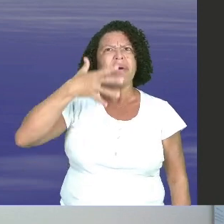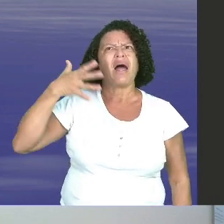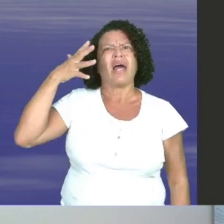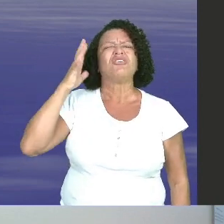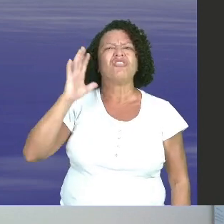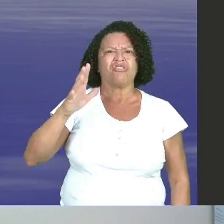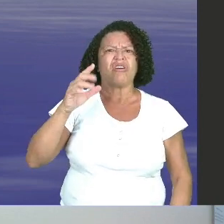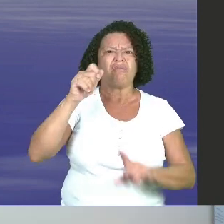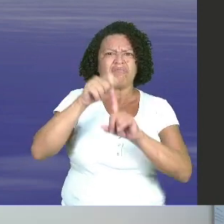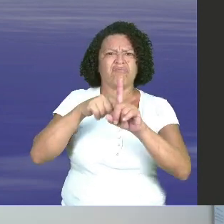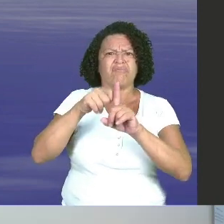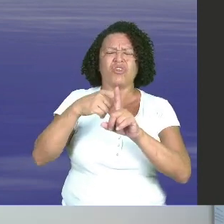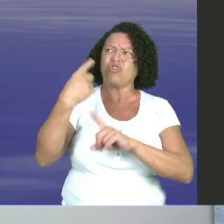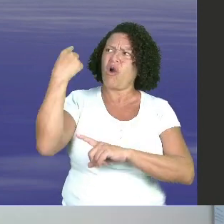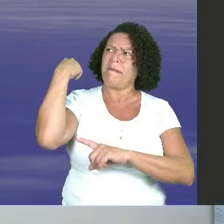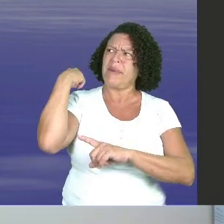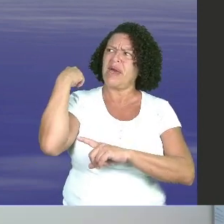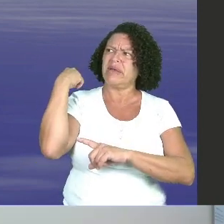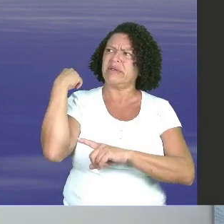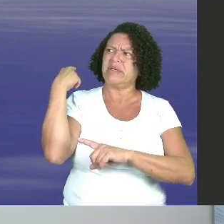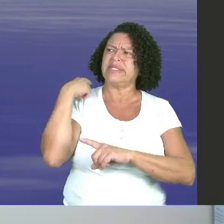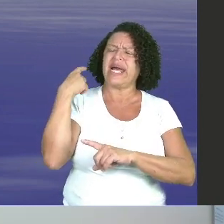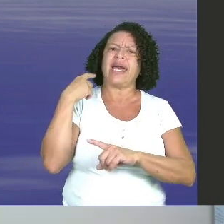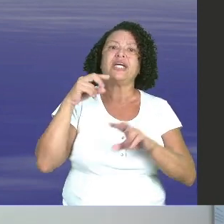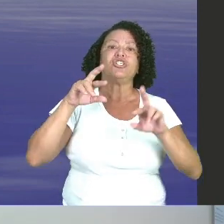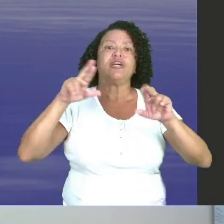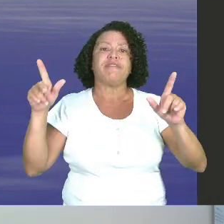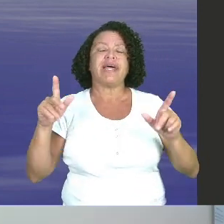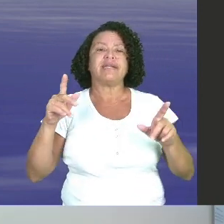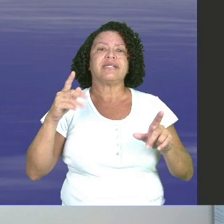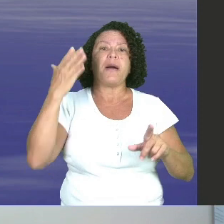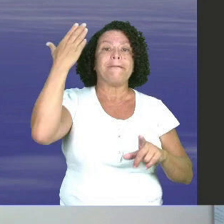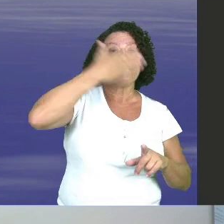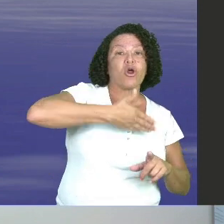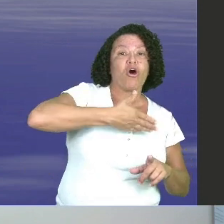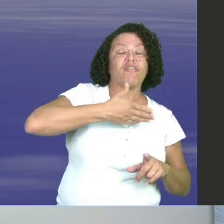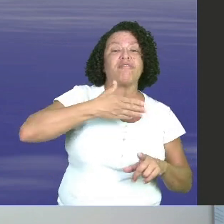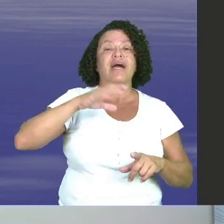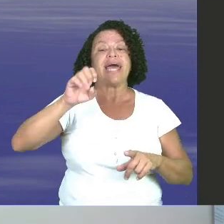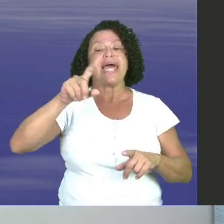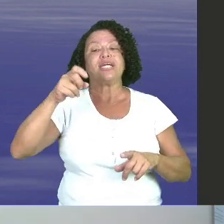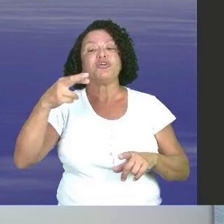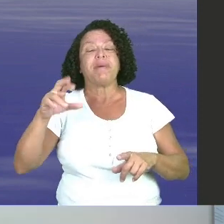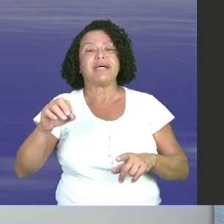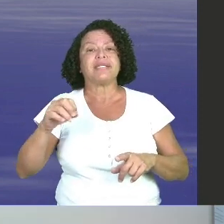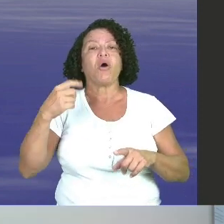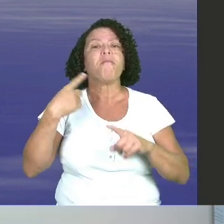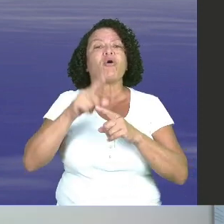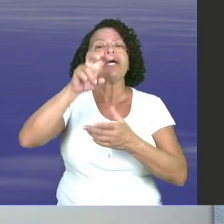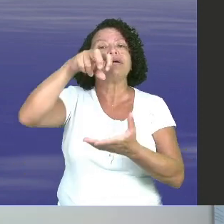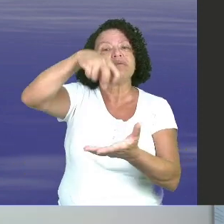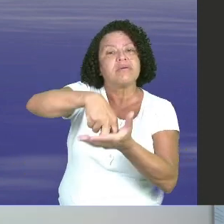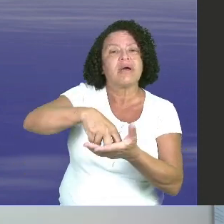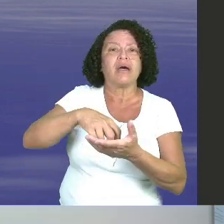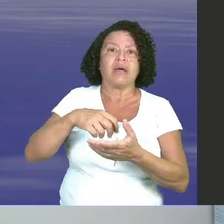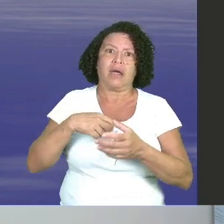meses, até te deu a diferença entre prova e expiação, porque Deus pune. Espero que tenham respondido a